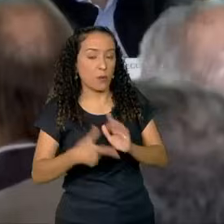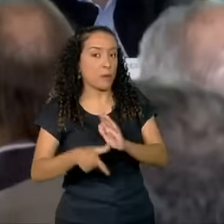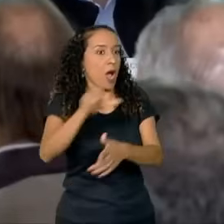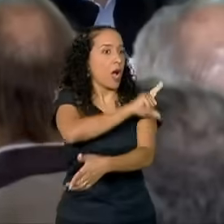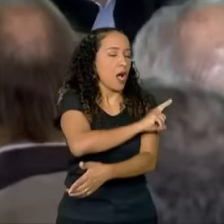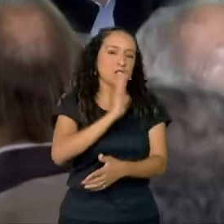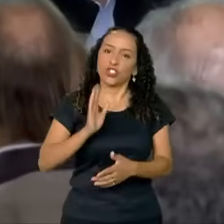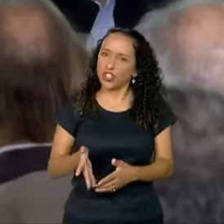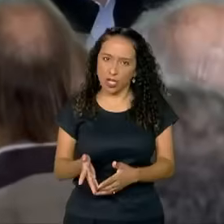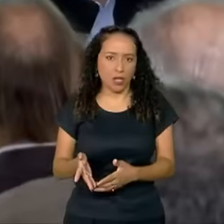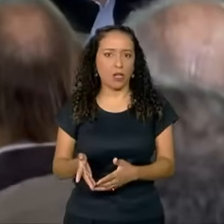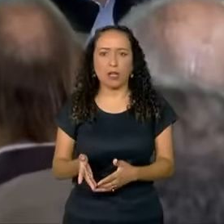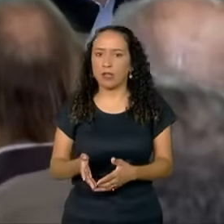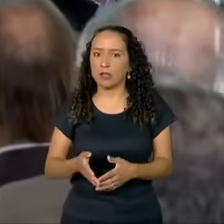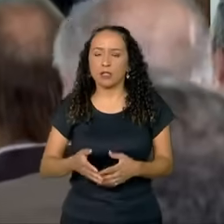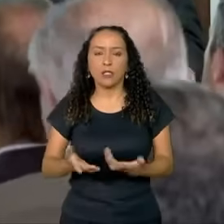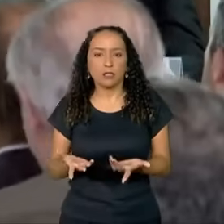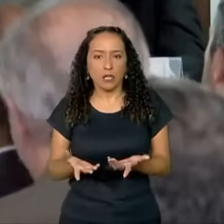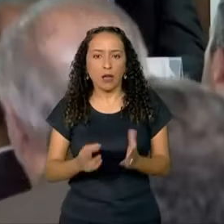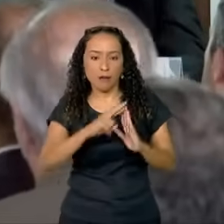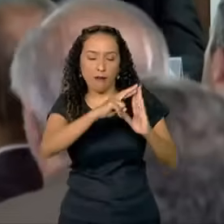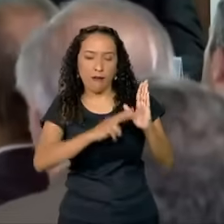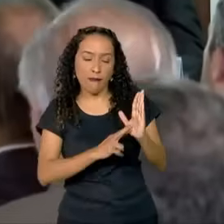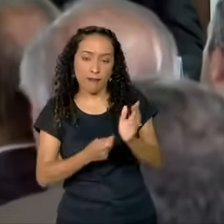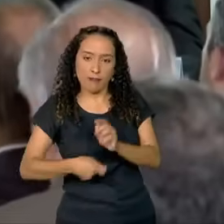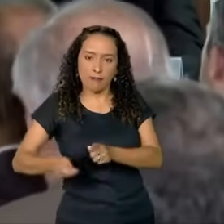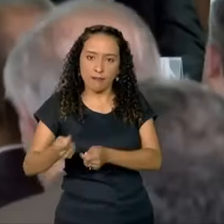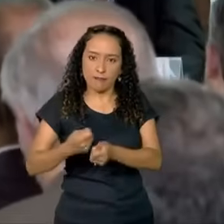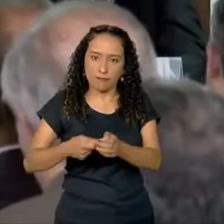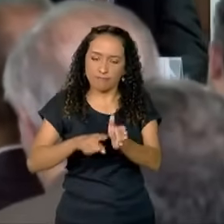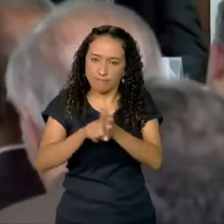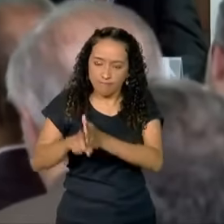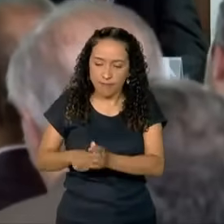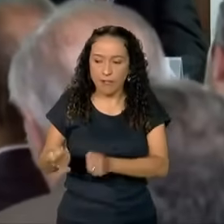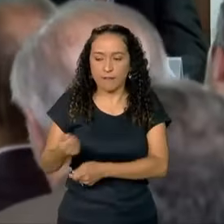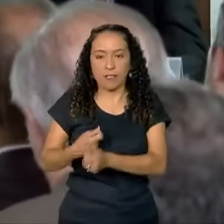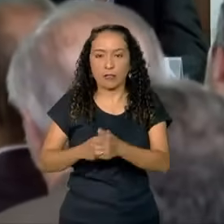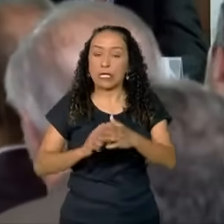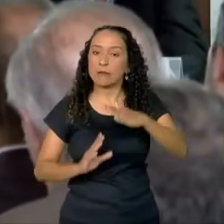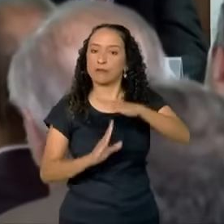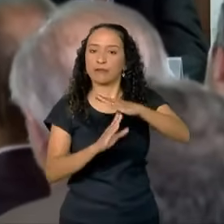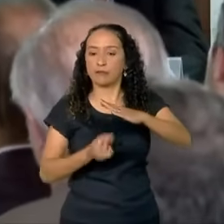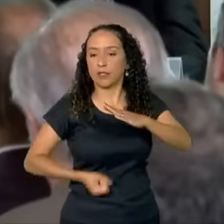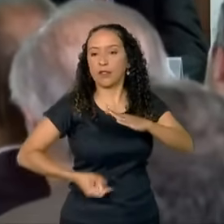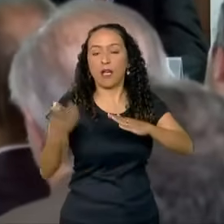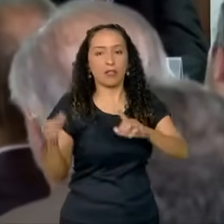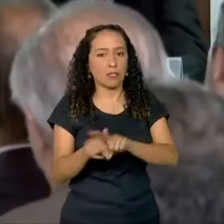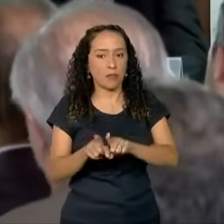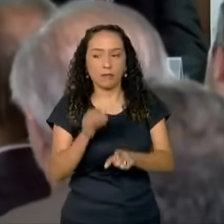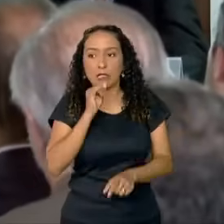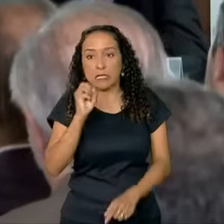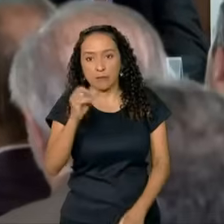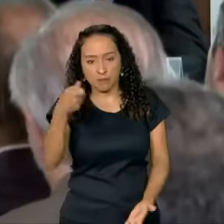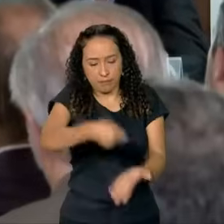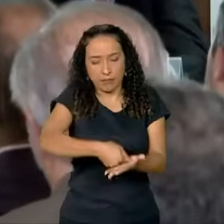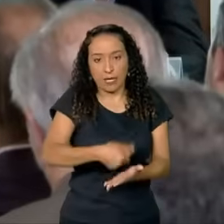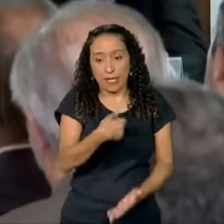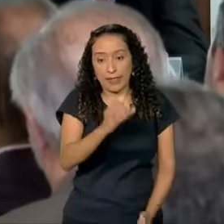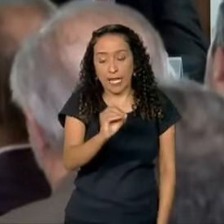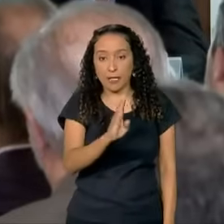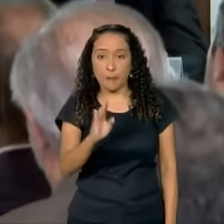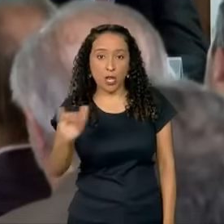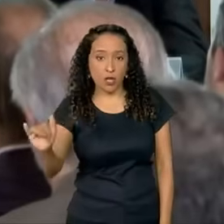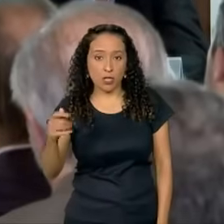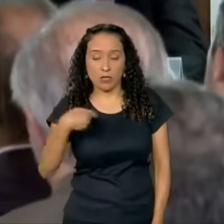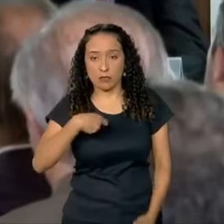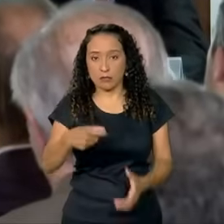de déficits, enfim. Nas regras fiscais, nós temos teto de gastos, como eu disse, se botar 10 bilhões na nossa conta,